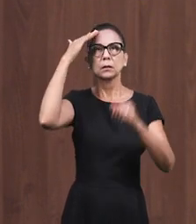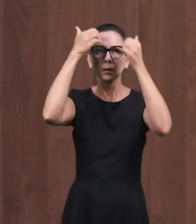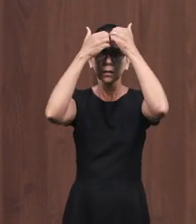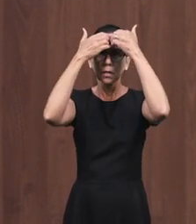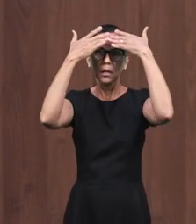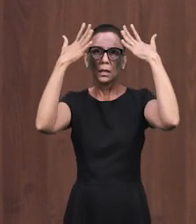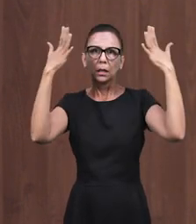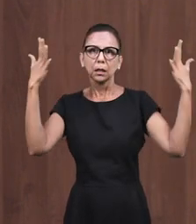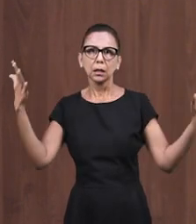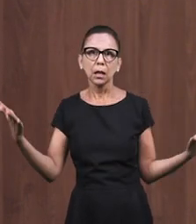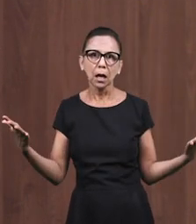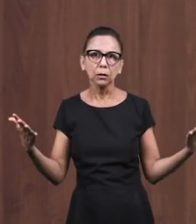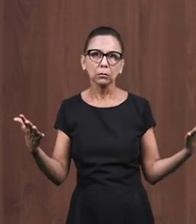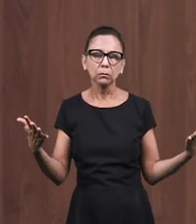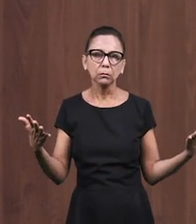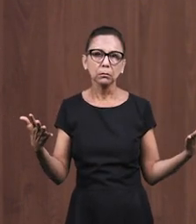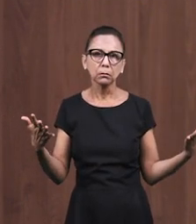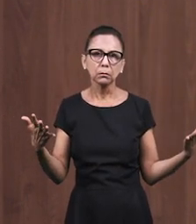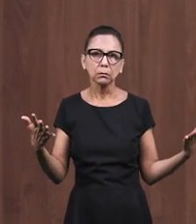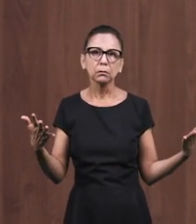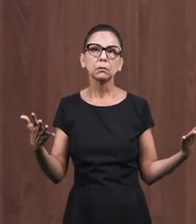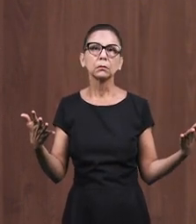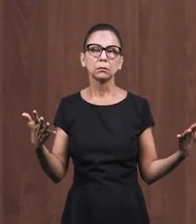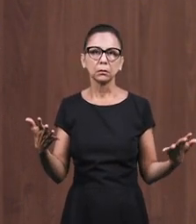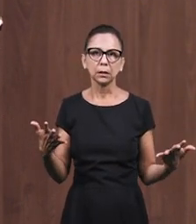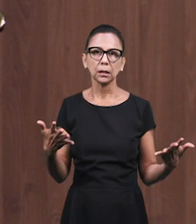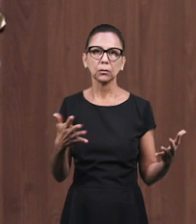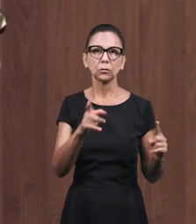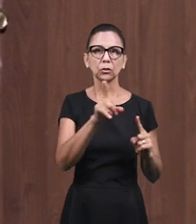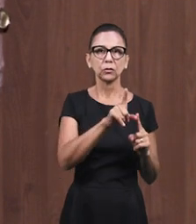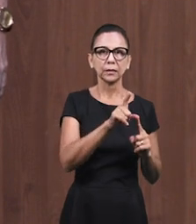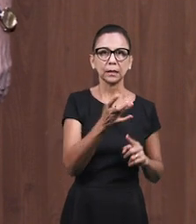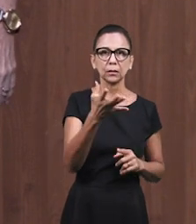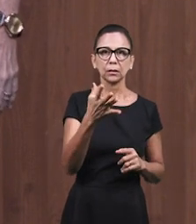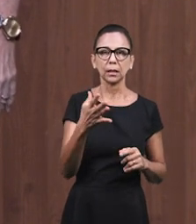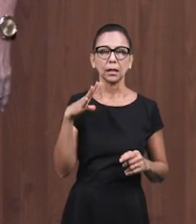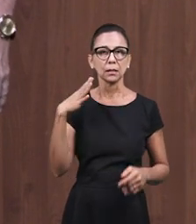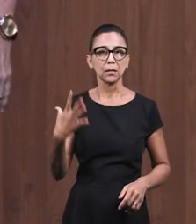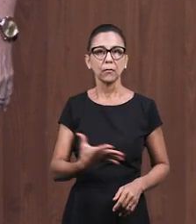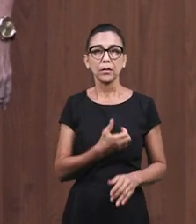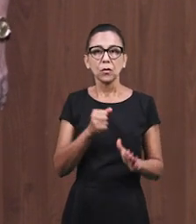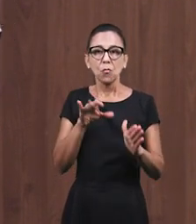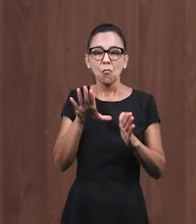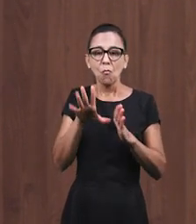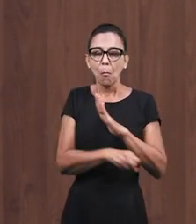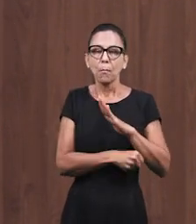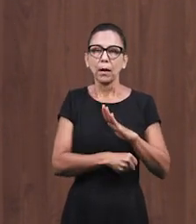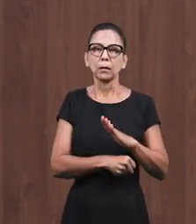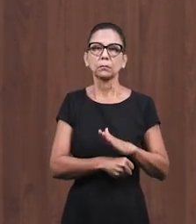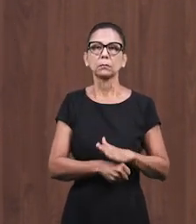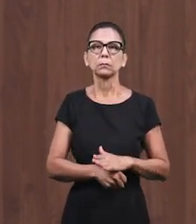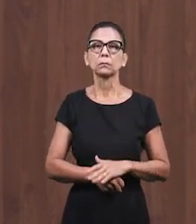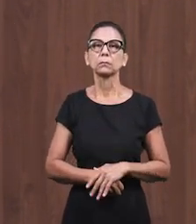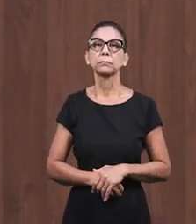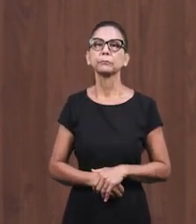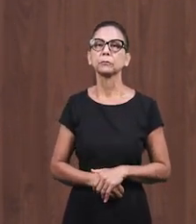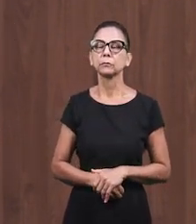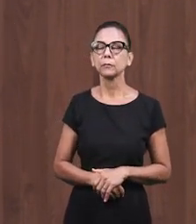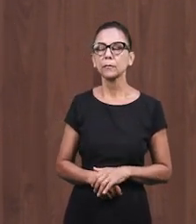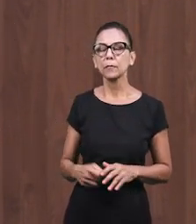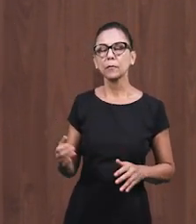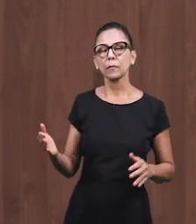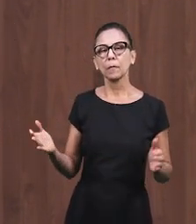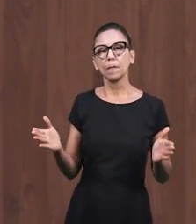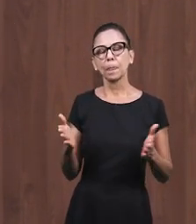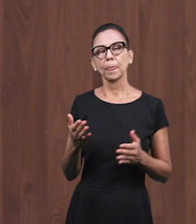ciladas que vêm para roubar a nossa salvação. Adolescentes, a pergunta para você